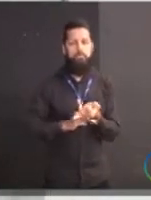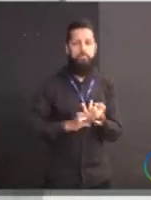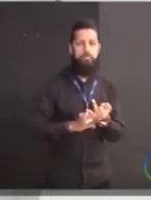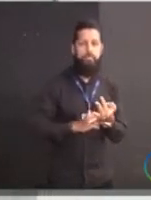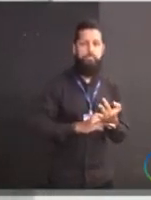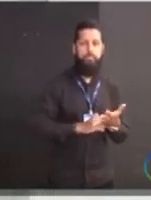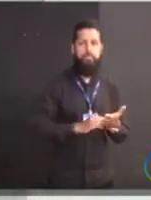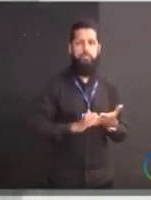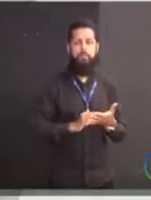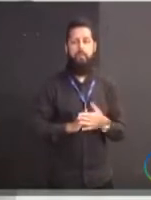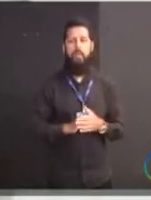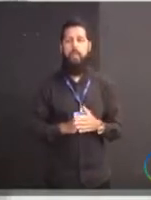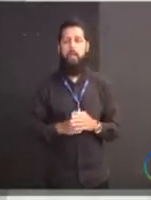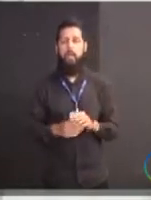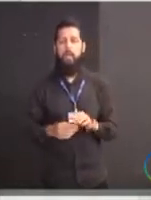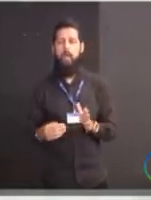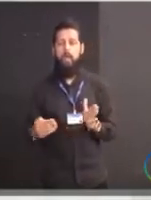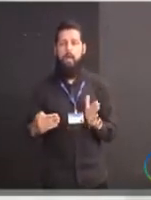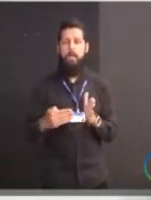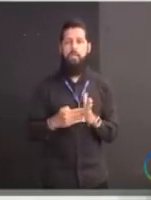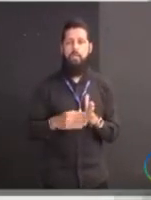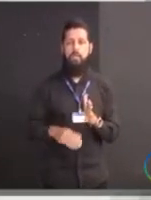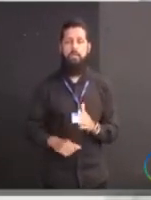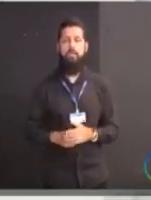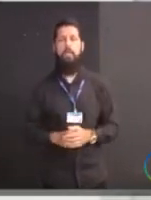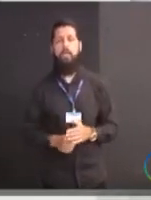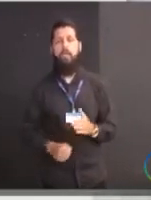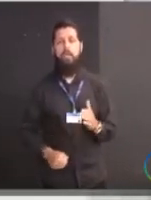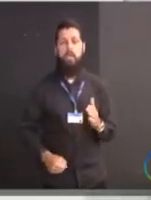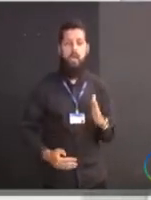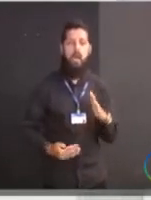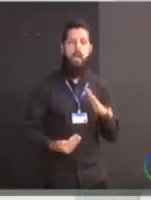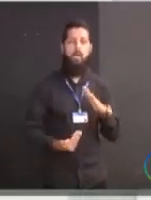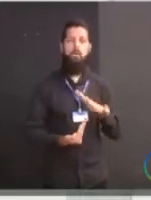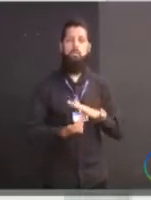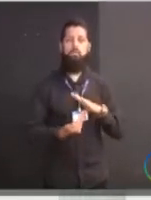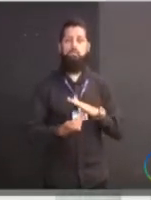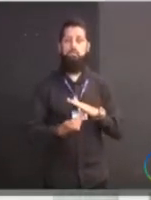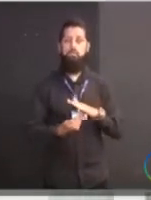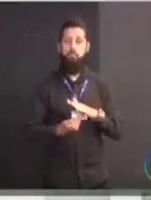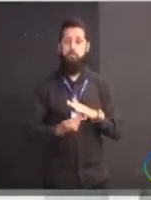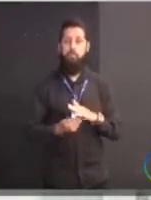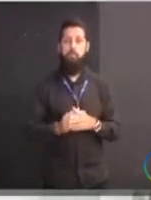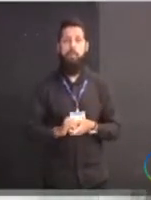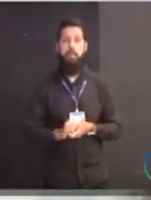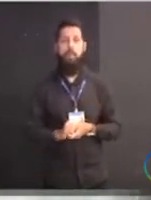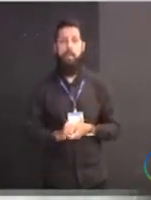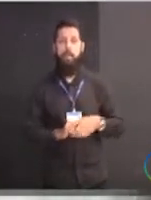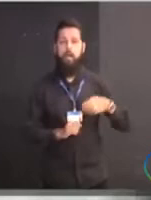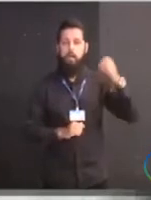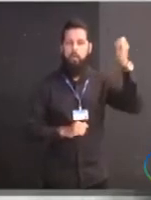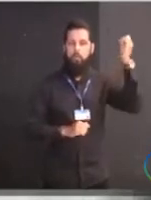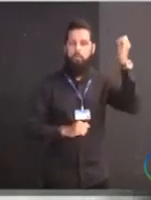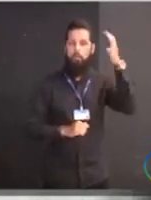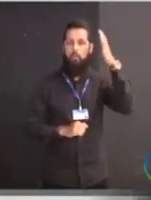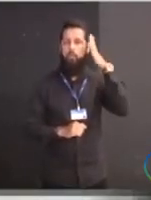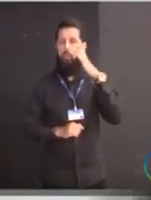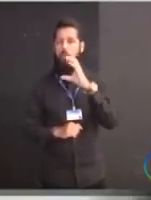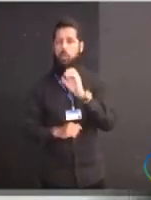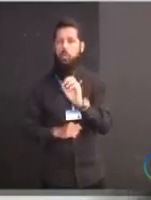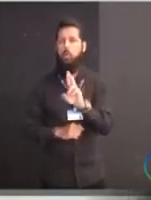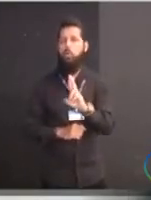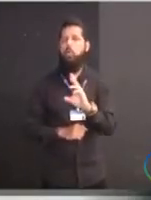próprio íntimo a considerações de ordem espiritual que nós, no momento,